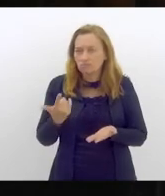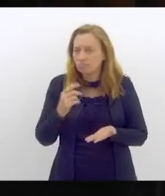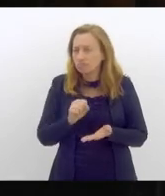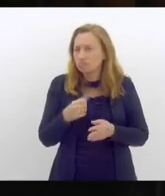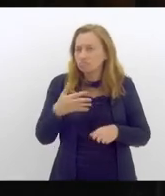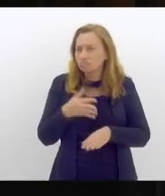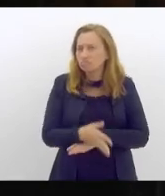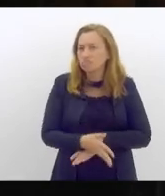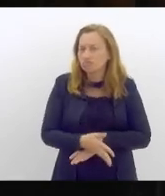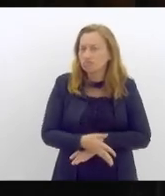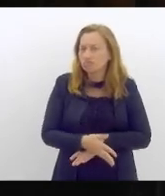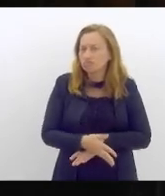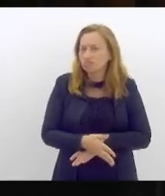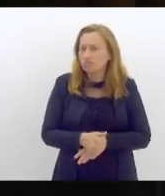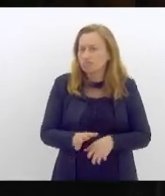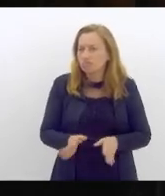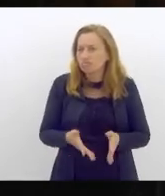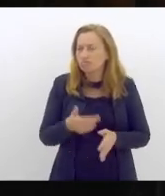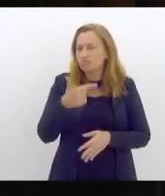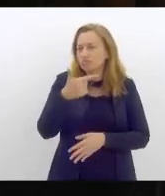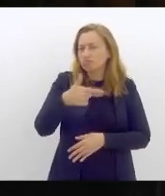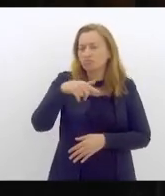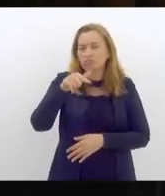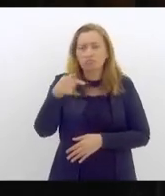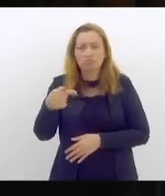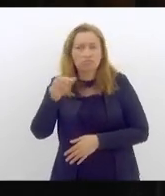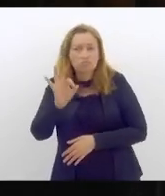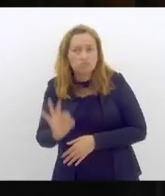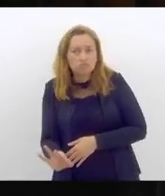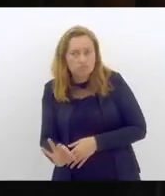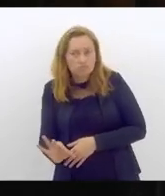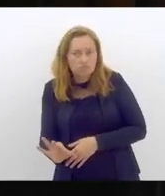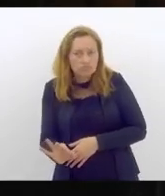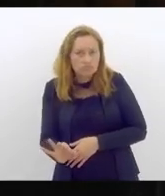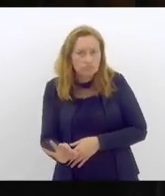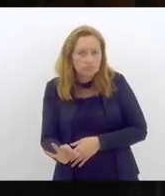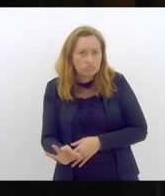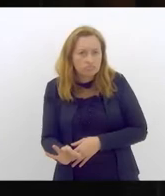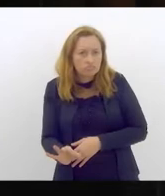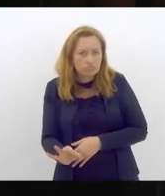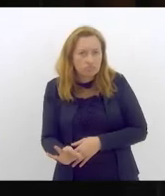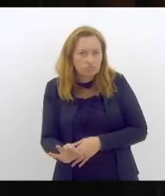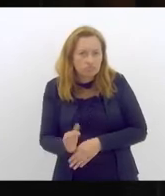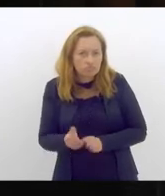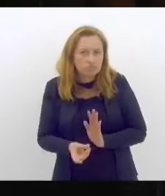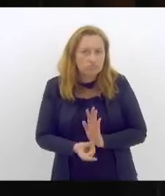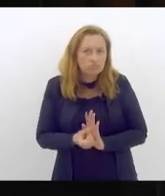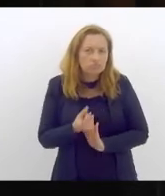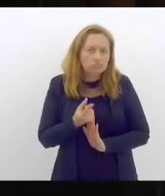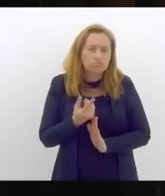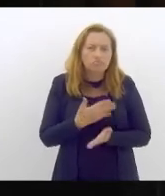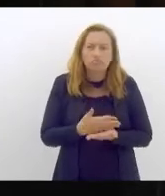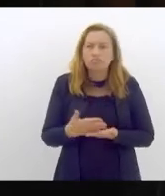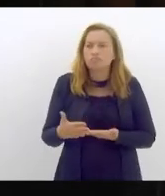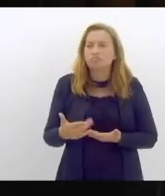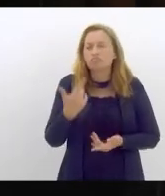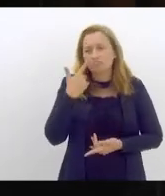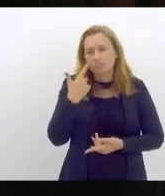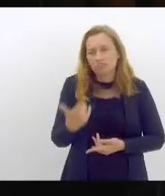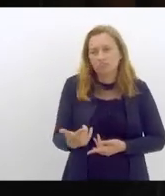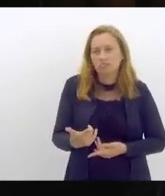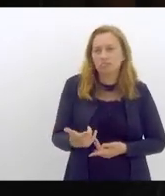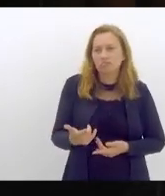no orçamento empenhado em 27% desse orçamento Inicial e quando a gente vai ver